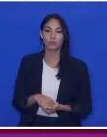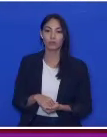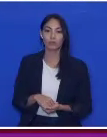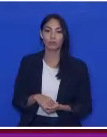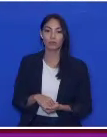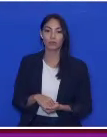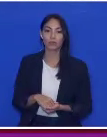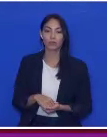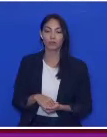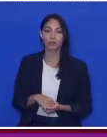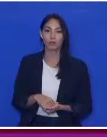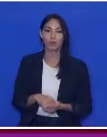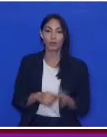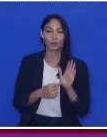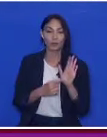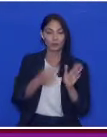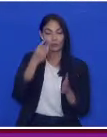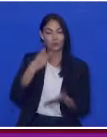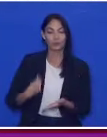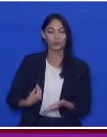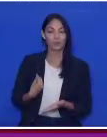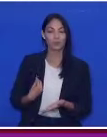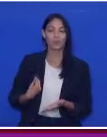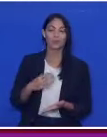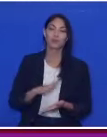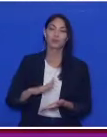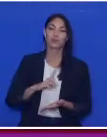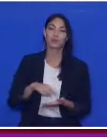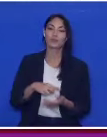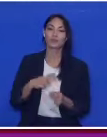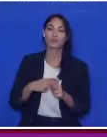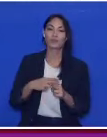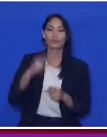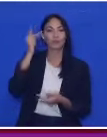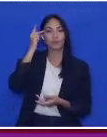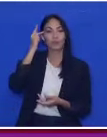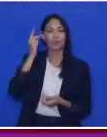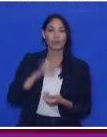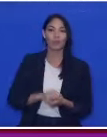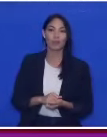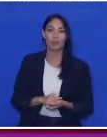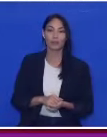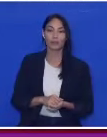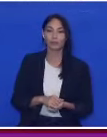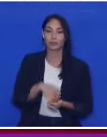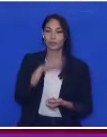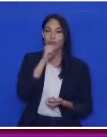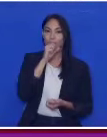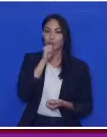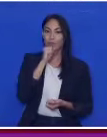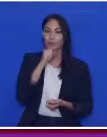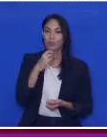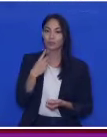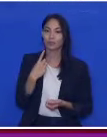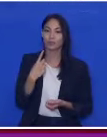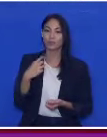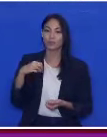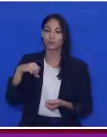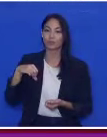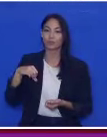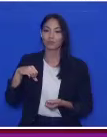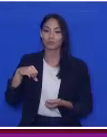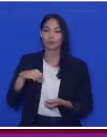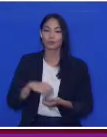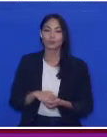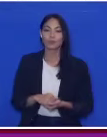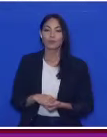Estamos ao vivo aqui no Espaço Loterias Caixa em São Paulo. Bola laranja número 19.